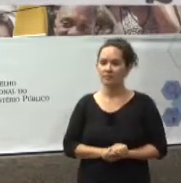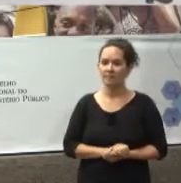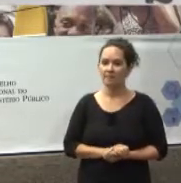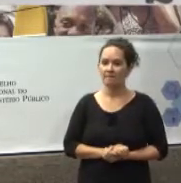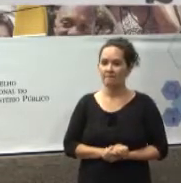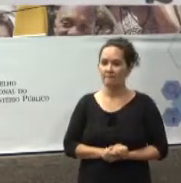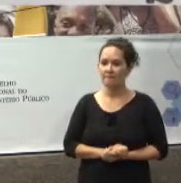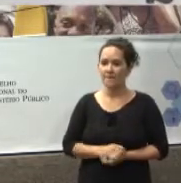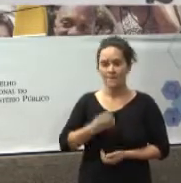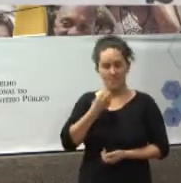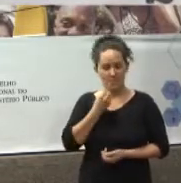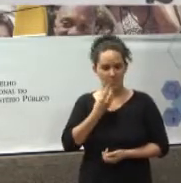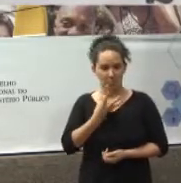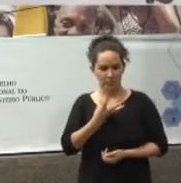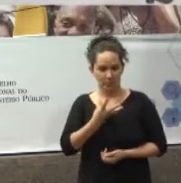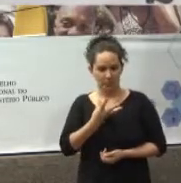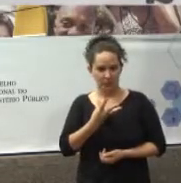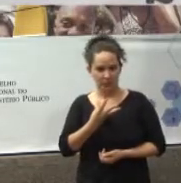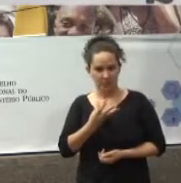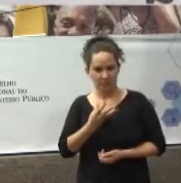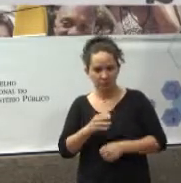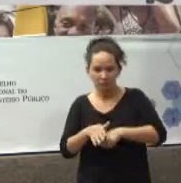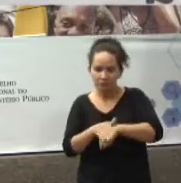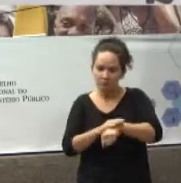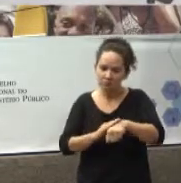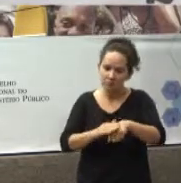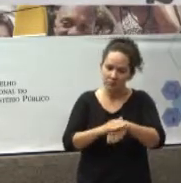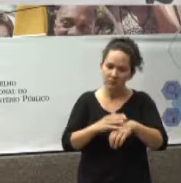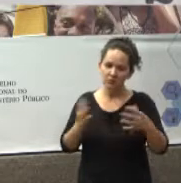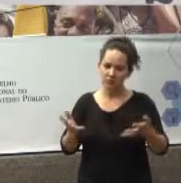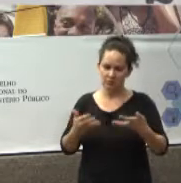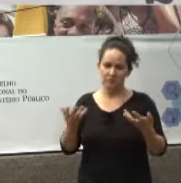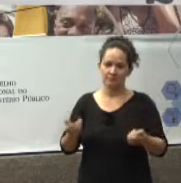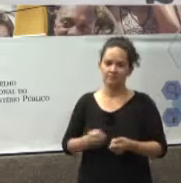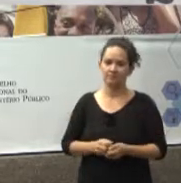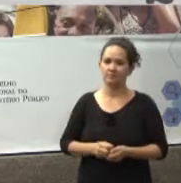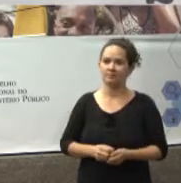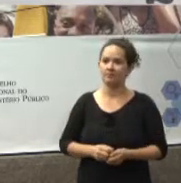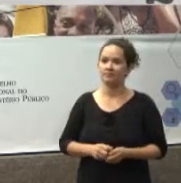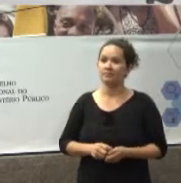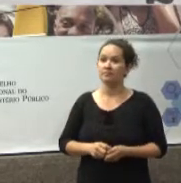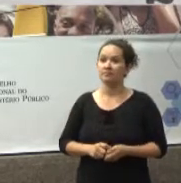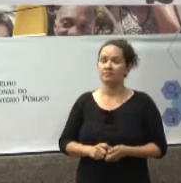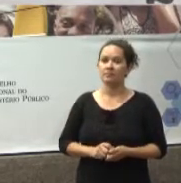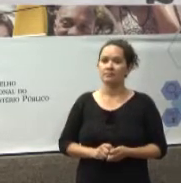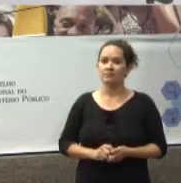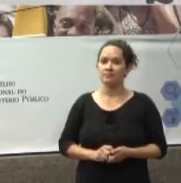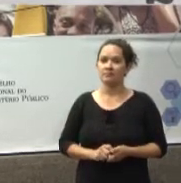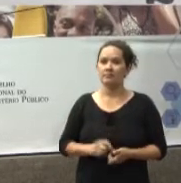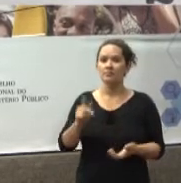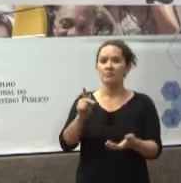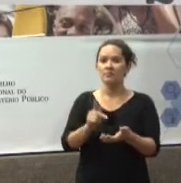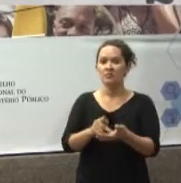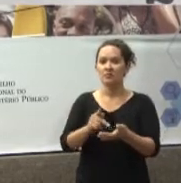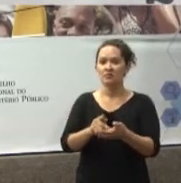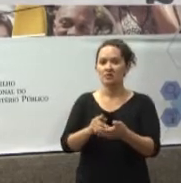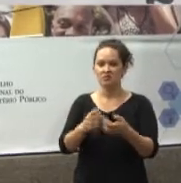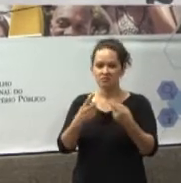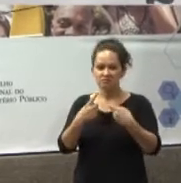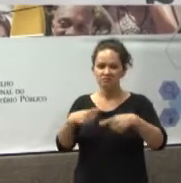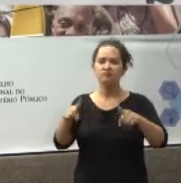muito bem abordados aqui pelo senhor é realmente um desafio muito